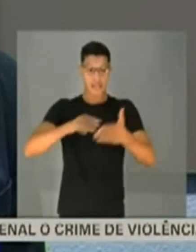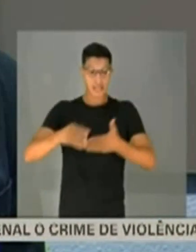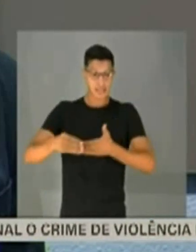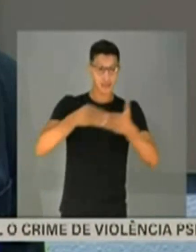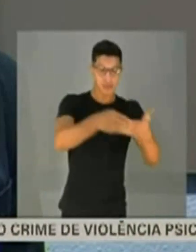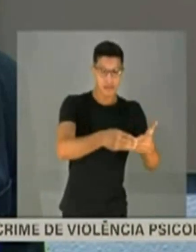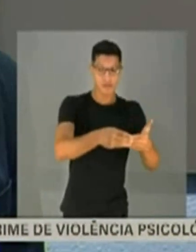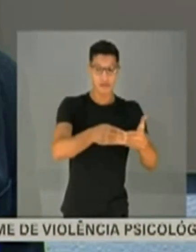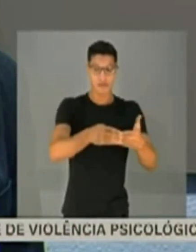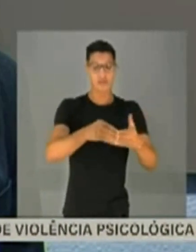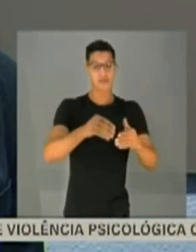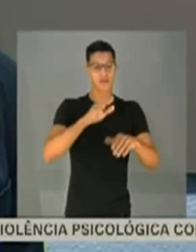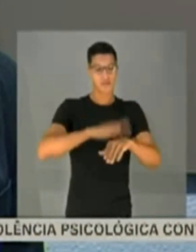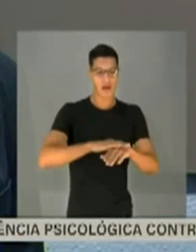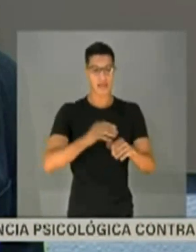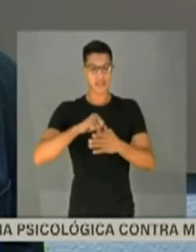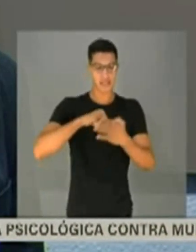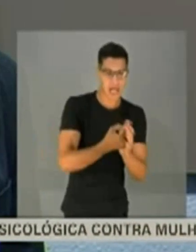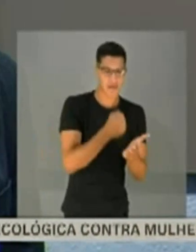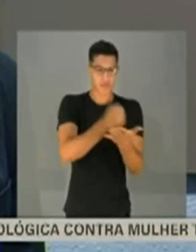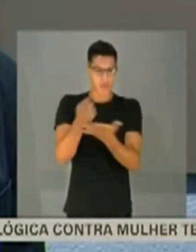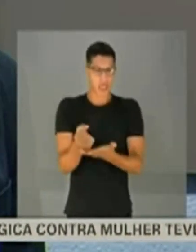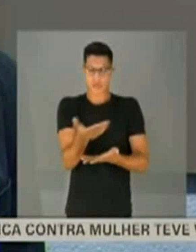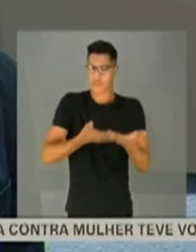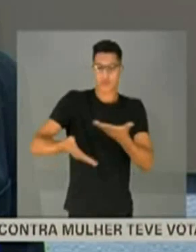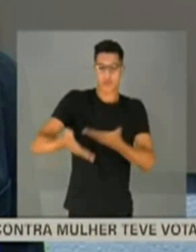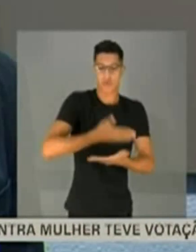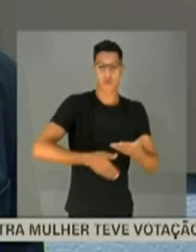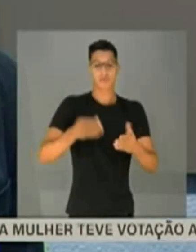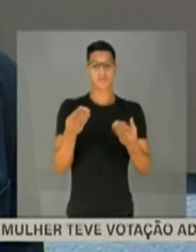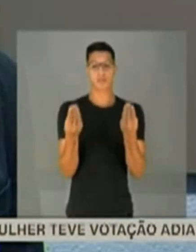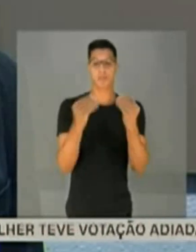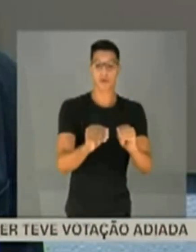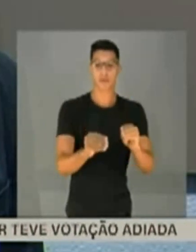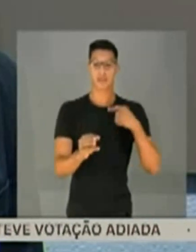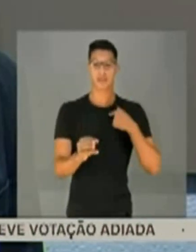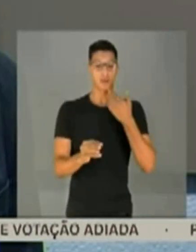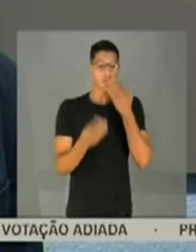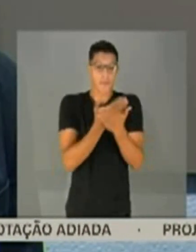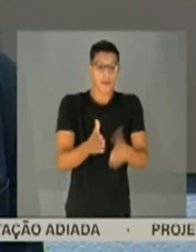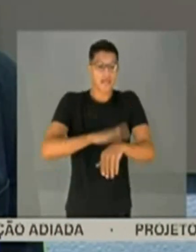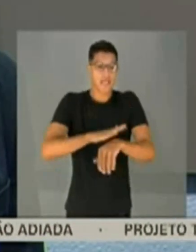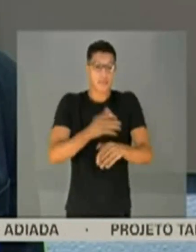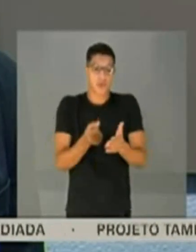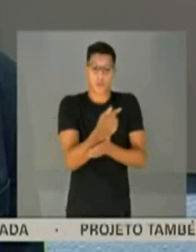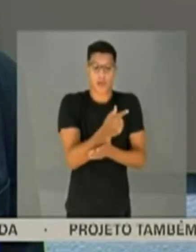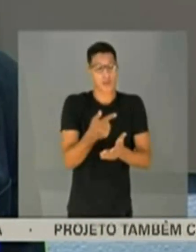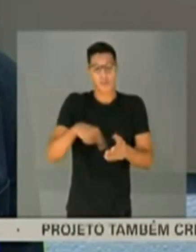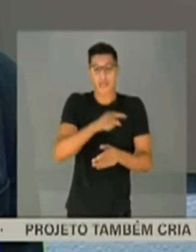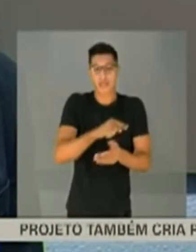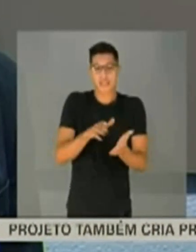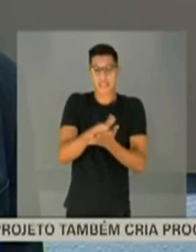E disso eu tenho certeza absoluta que em breve nós veremos toda essa turma que está fazendo esse